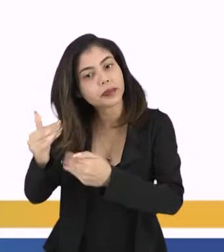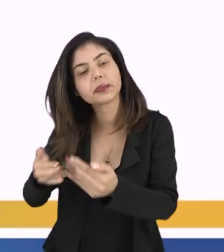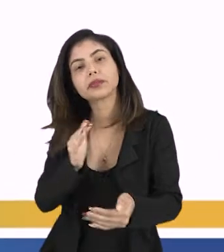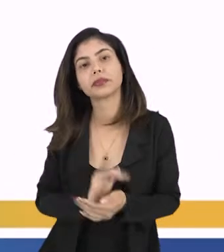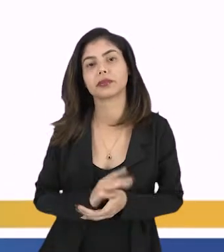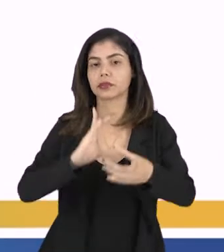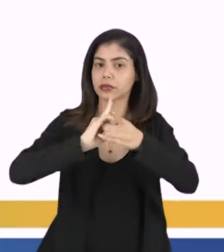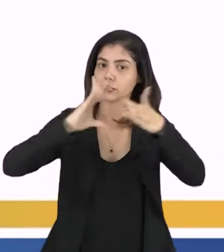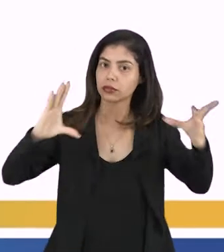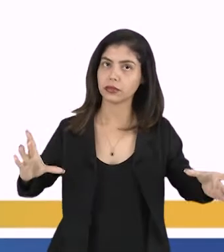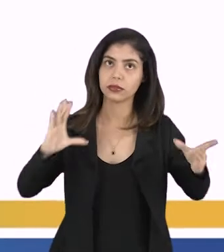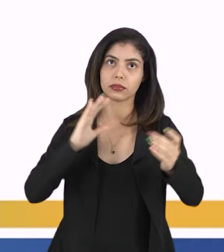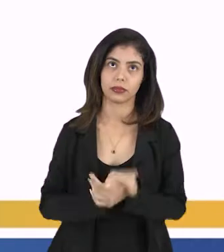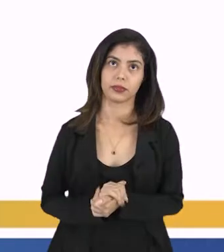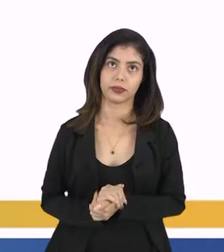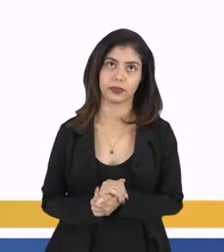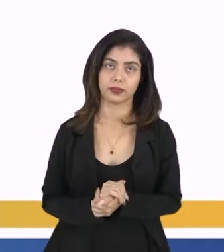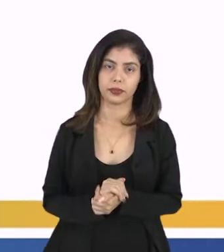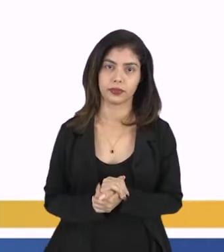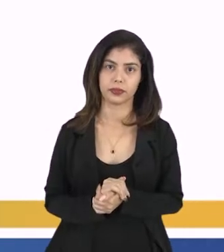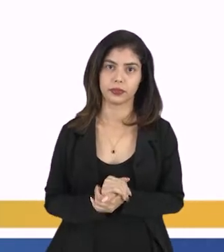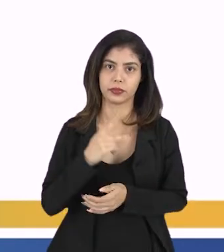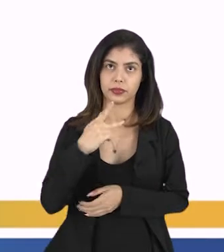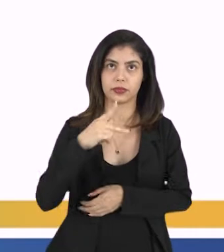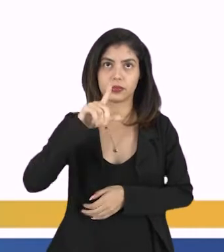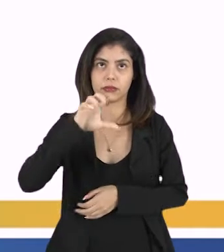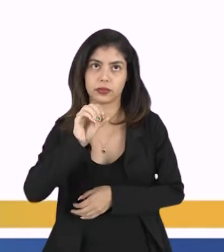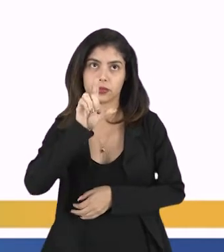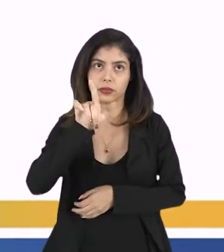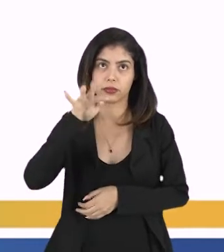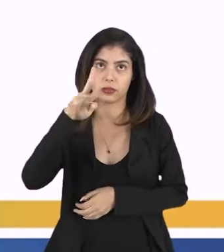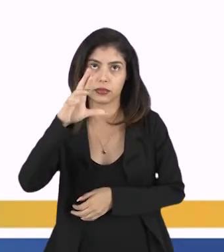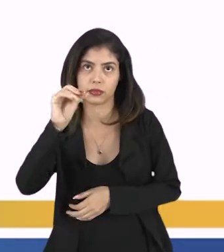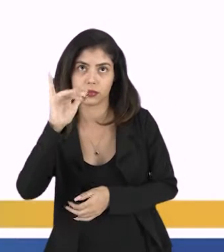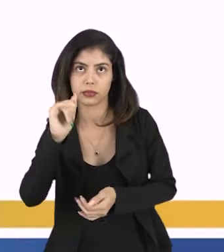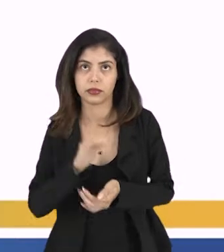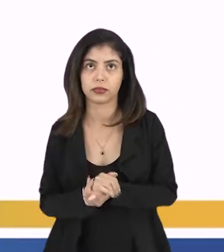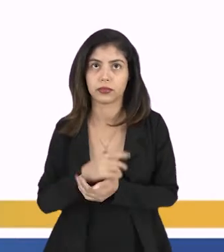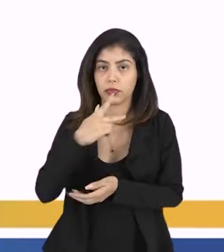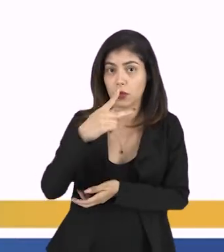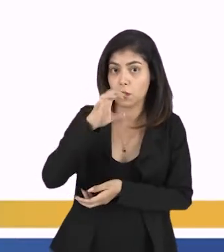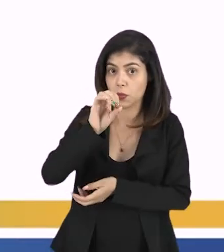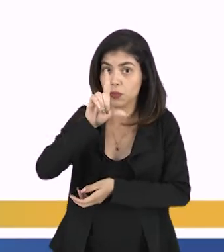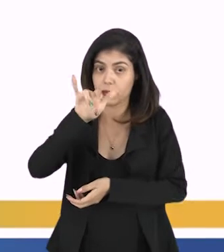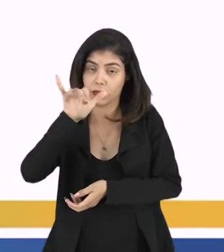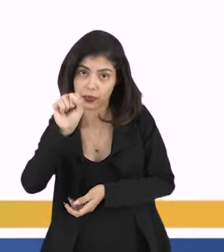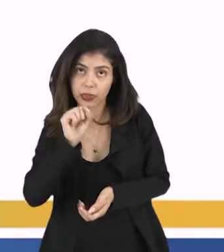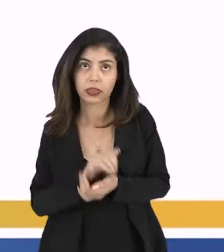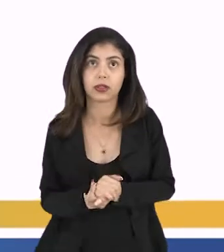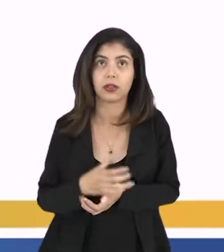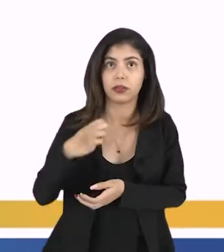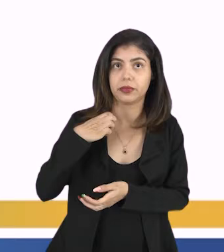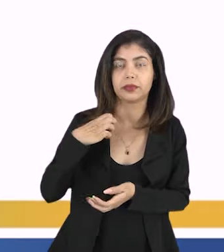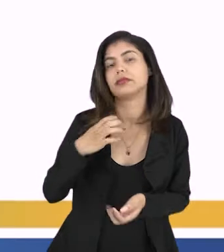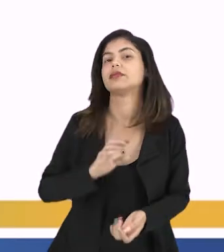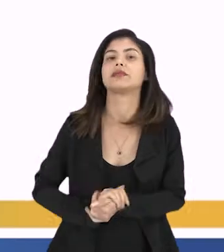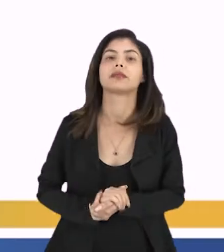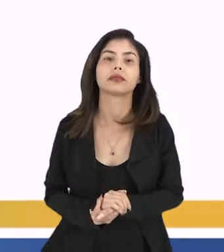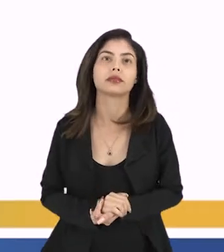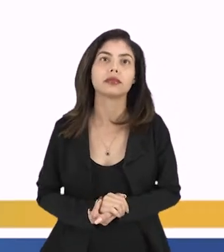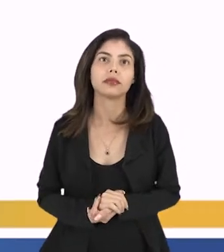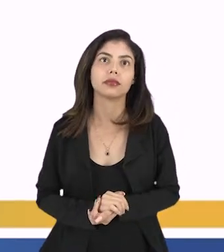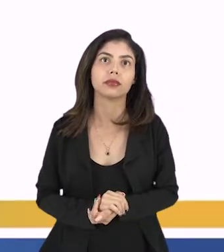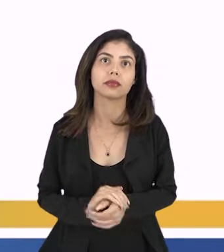a democracia, essa polética, né, que é a mistura de polis com ética, né? Política quer dizer